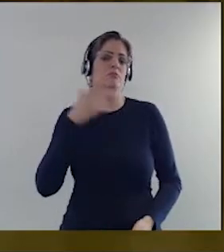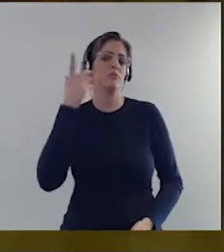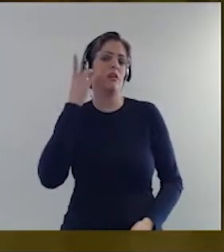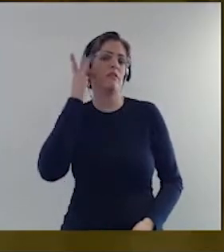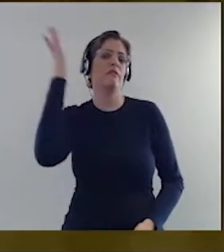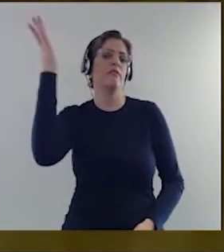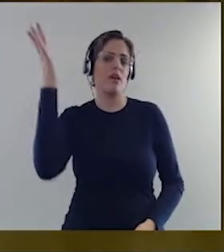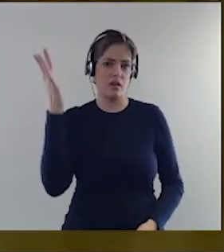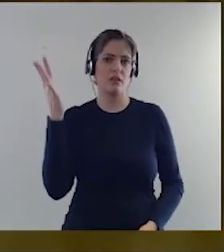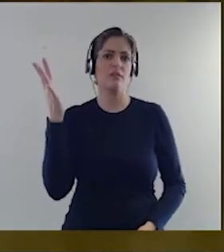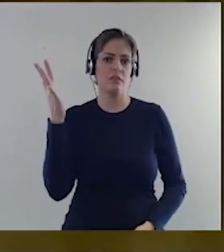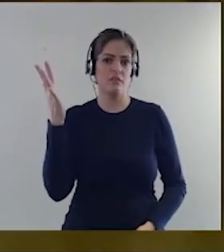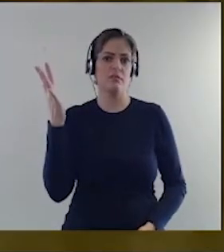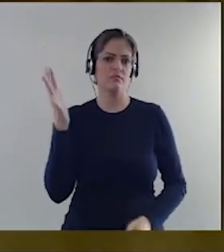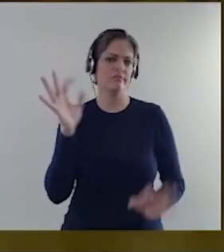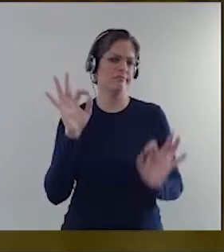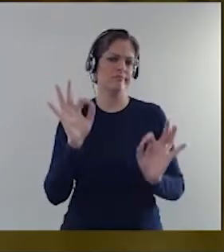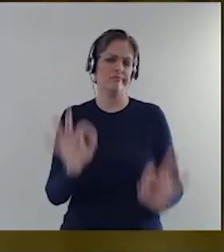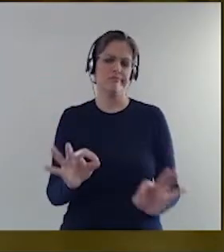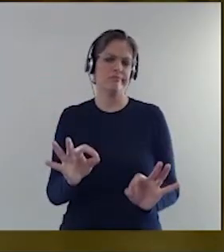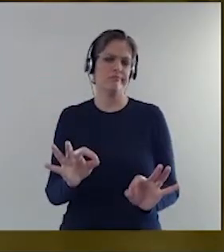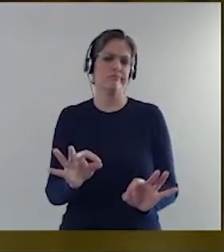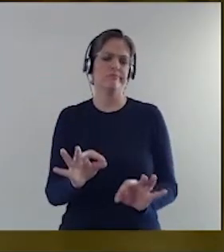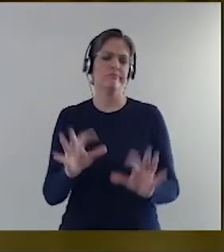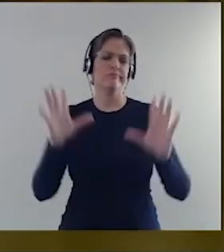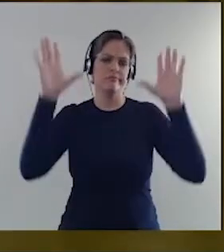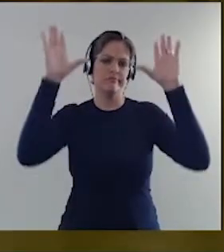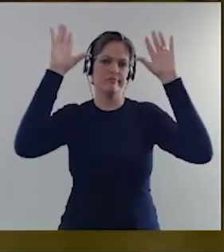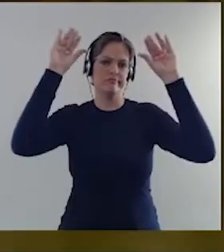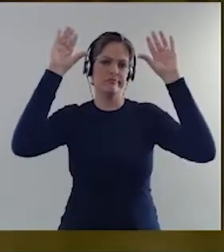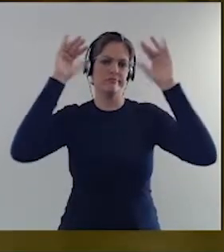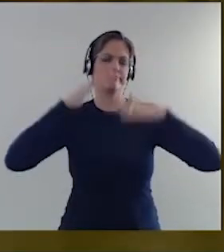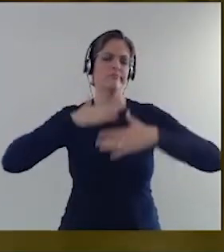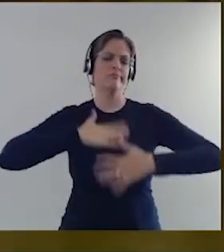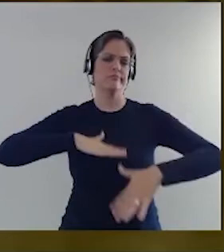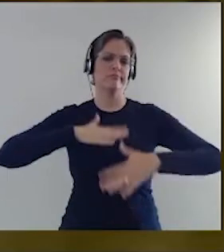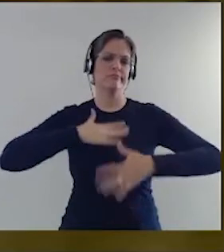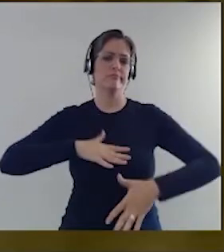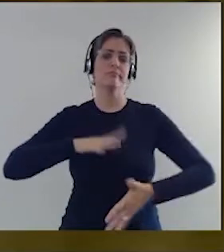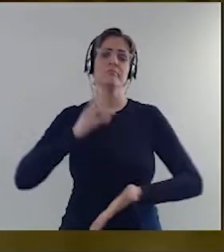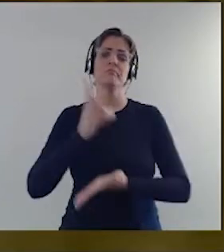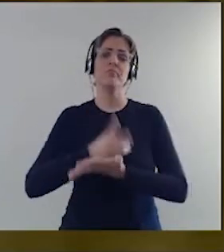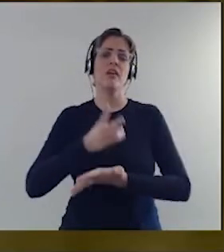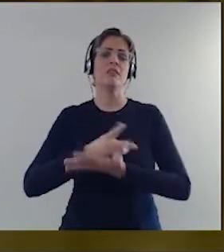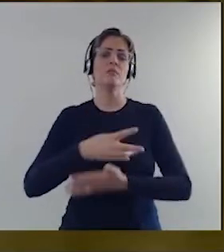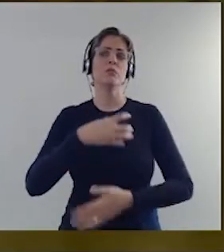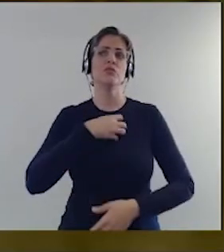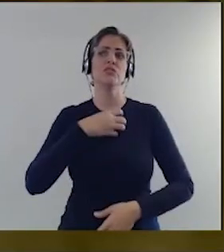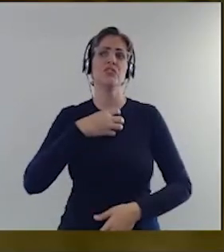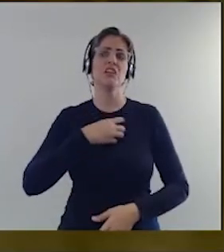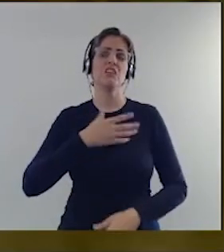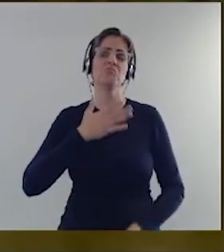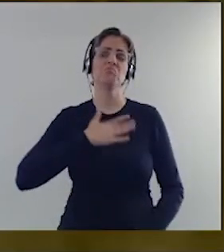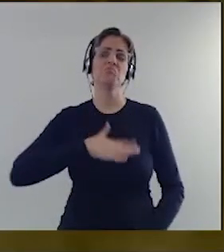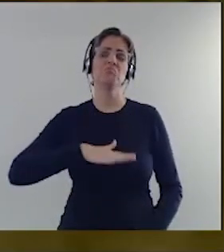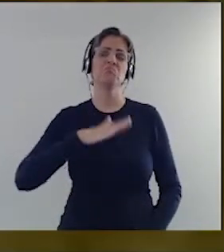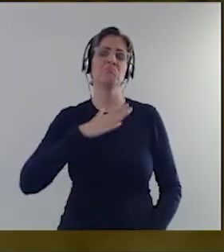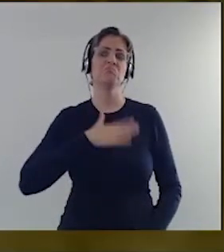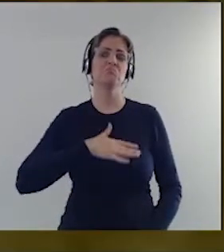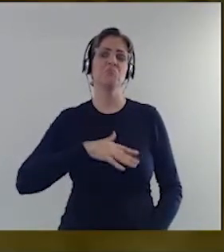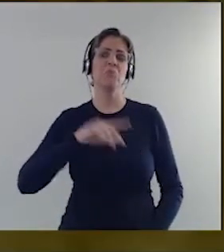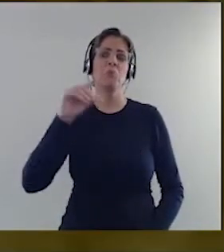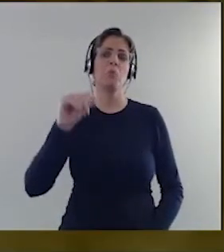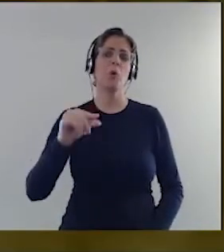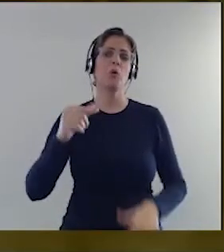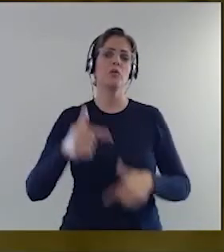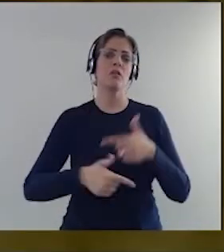dúvida nenhuma, é muito mais fácil e cômodo. Deixar tudo como está dá tranquilamente menos